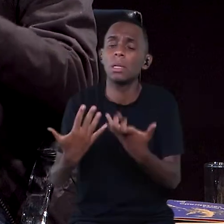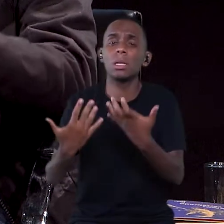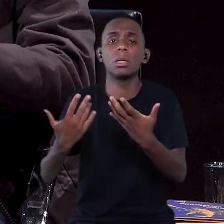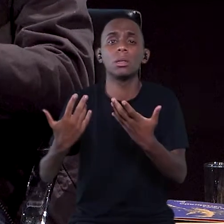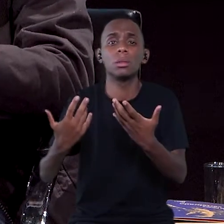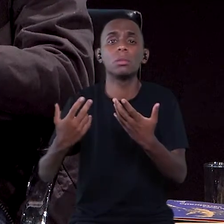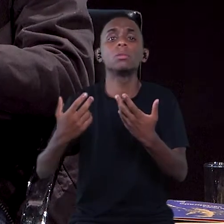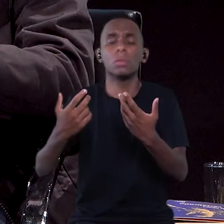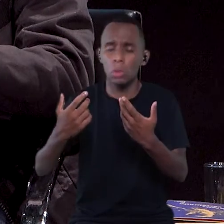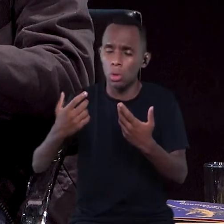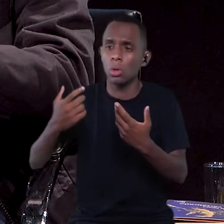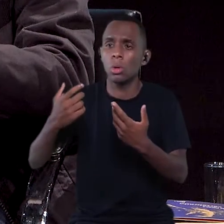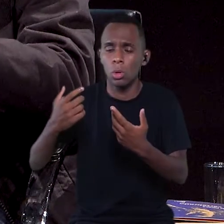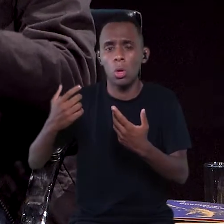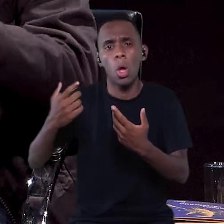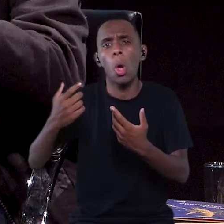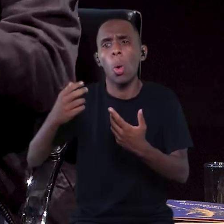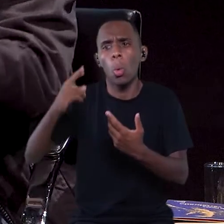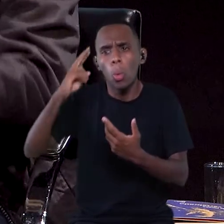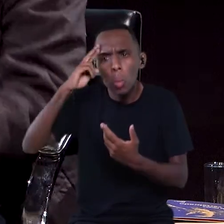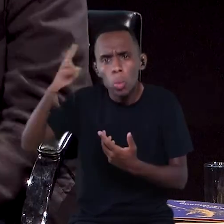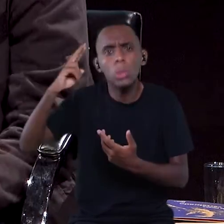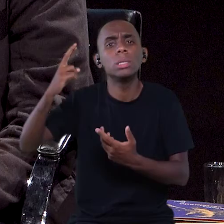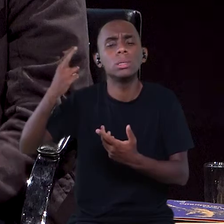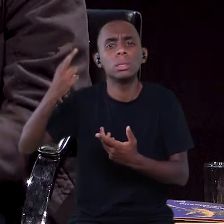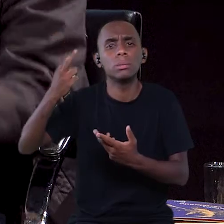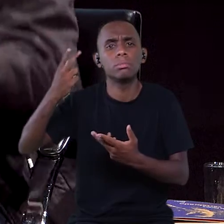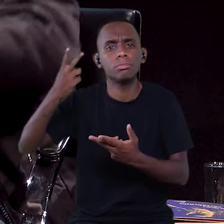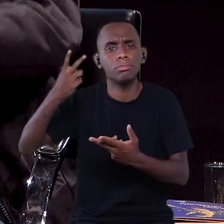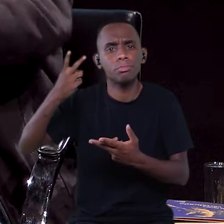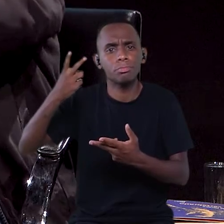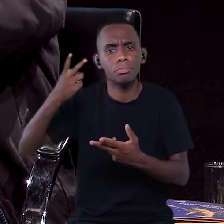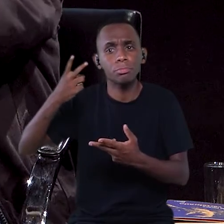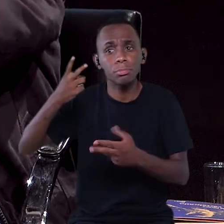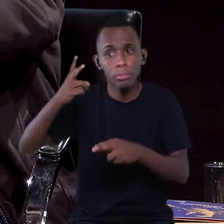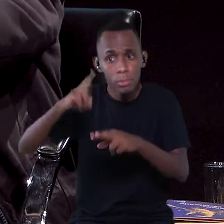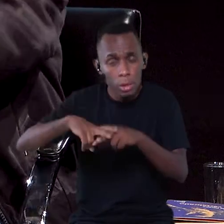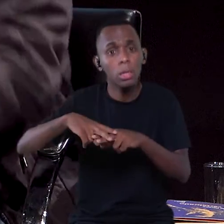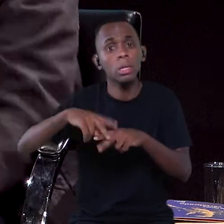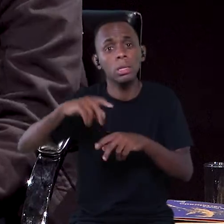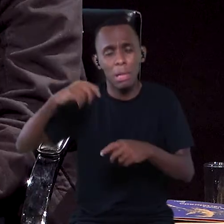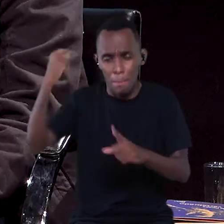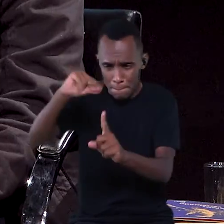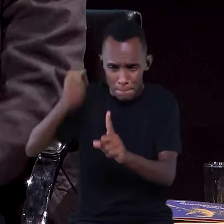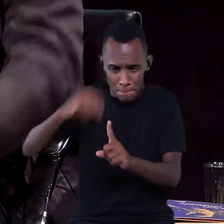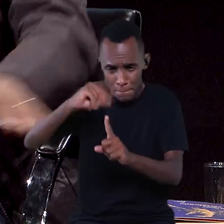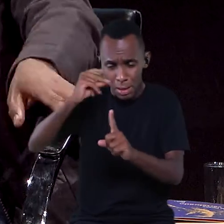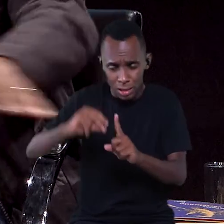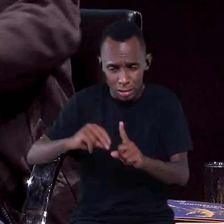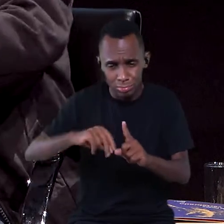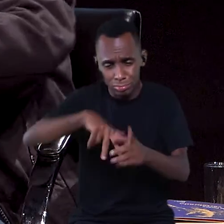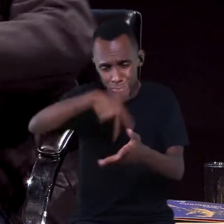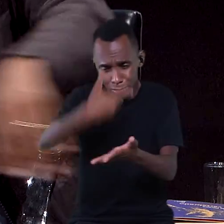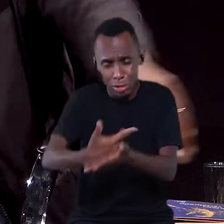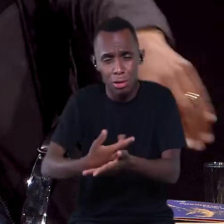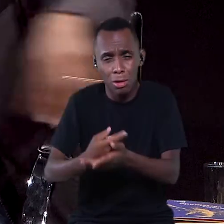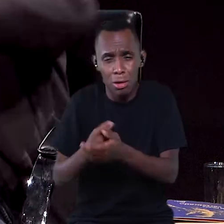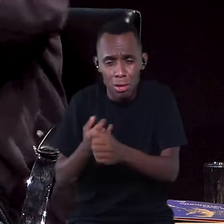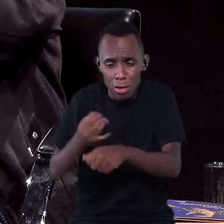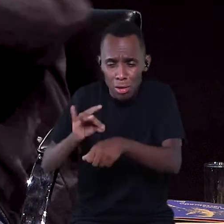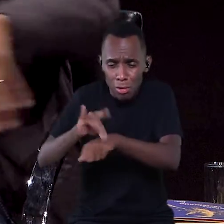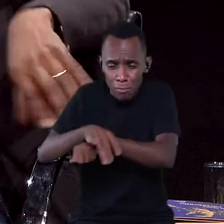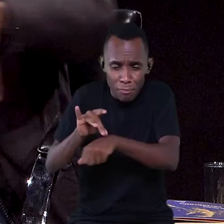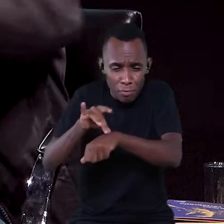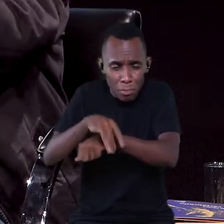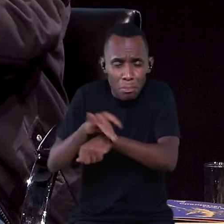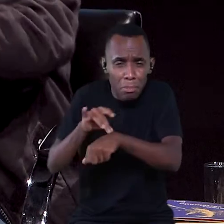sindical, do meio rural, que é espancado nos porões da polícia e o rosto dele é julgado no chão. E vão passando as formigas, todas